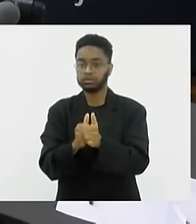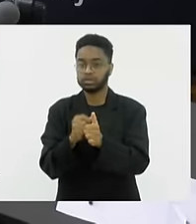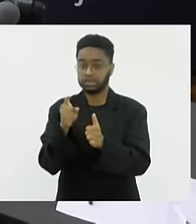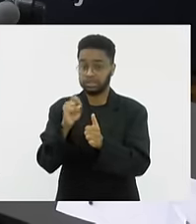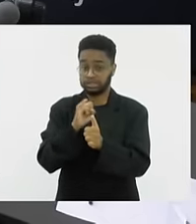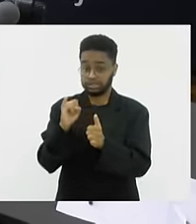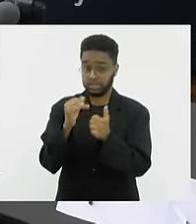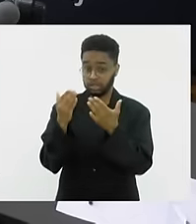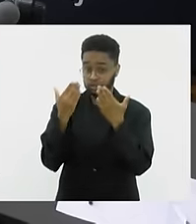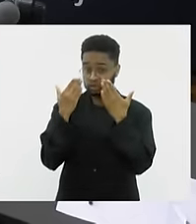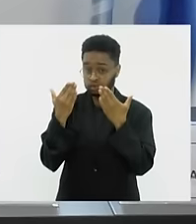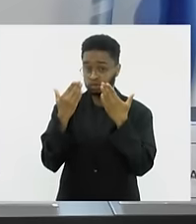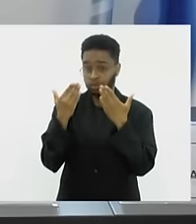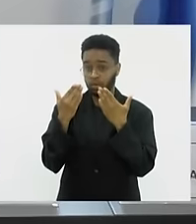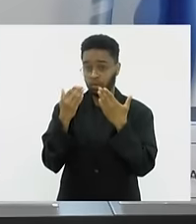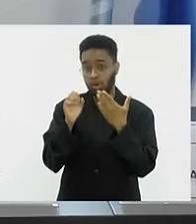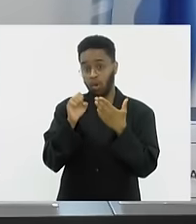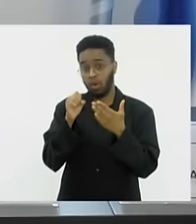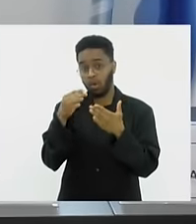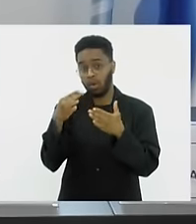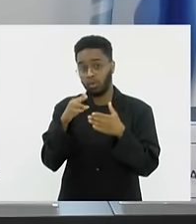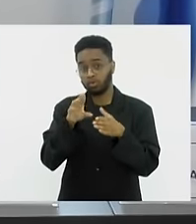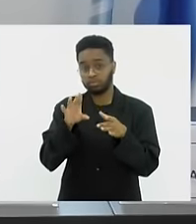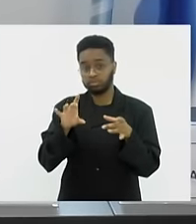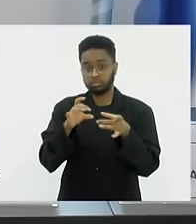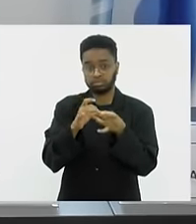que estão inseridos num